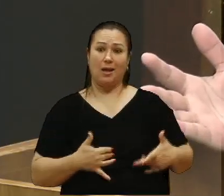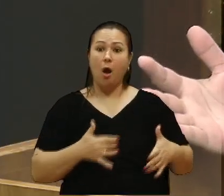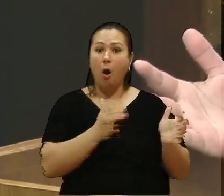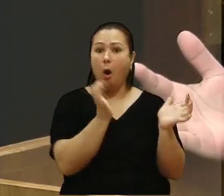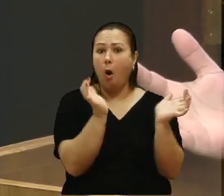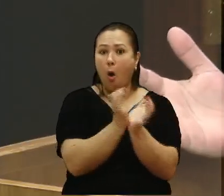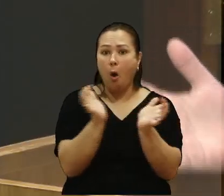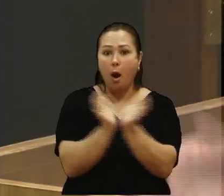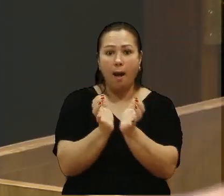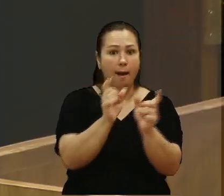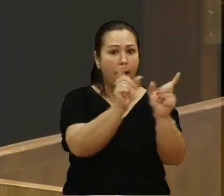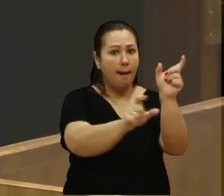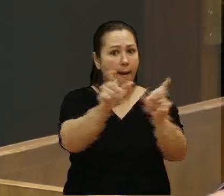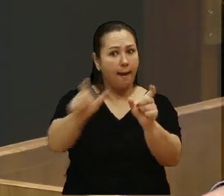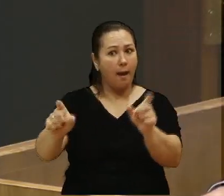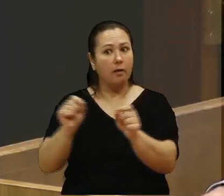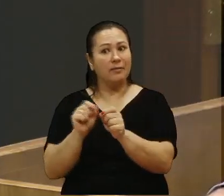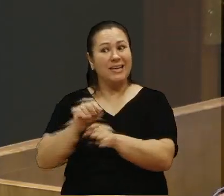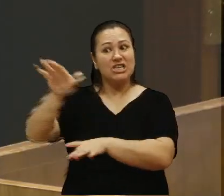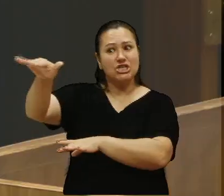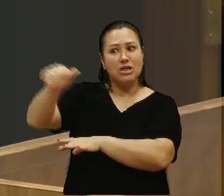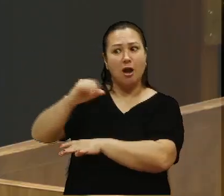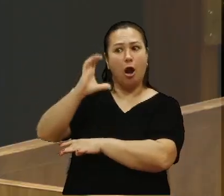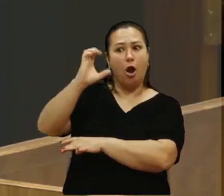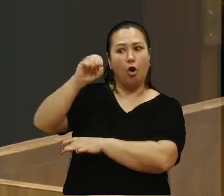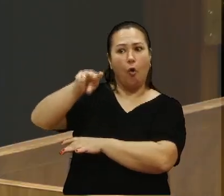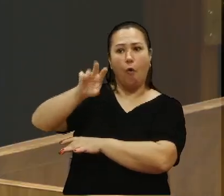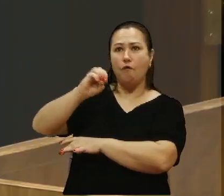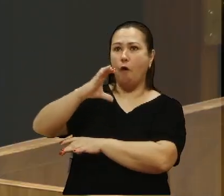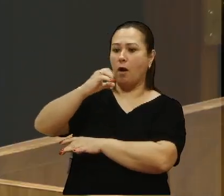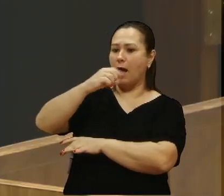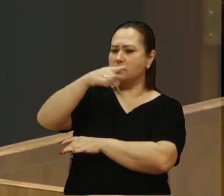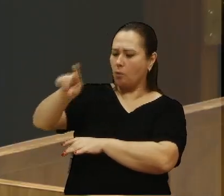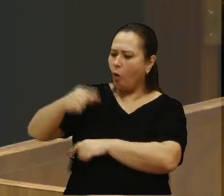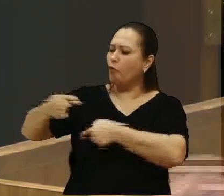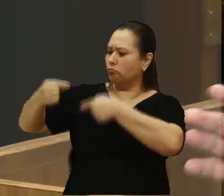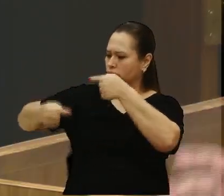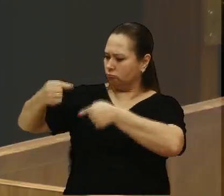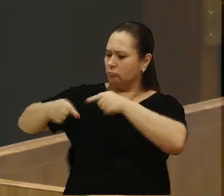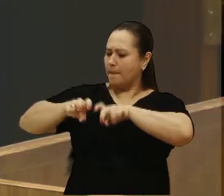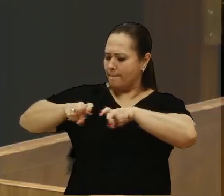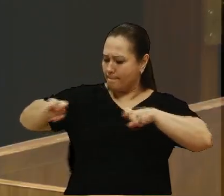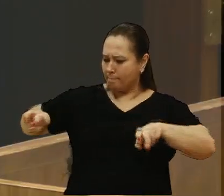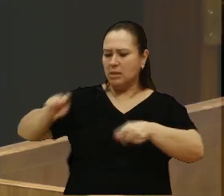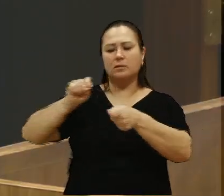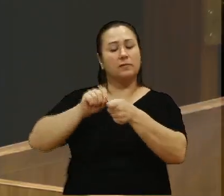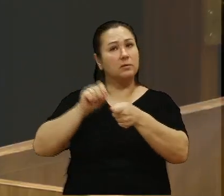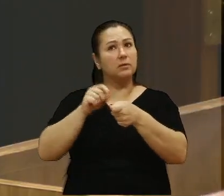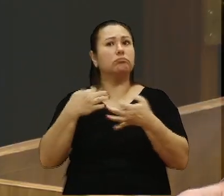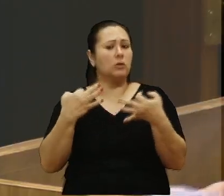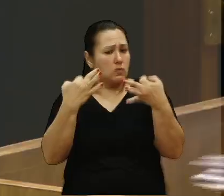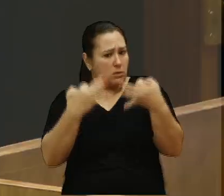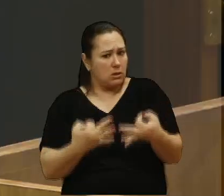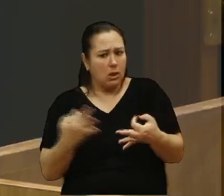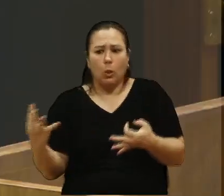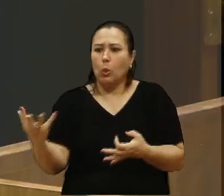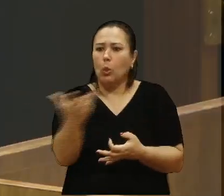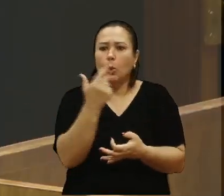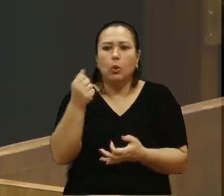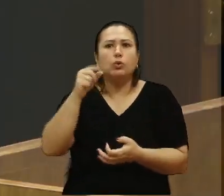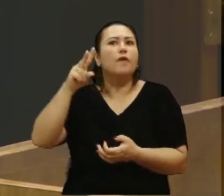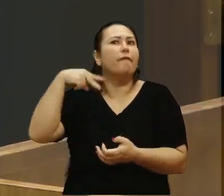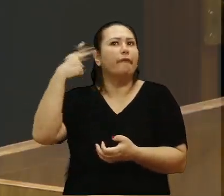não fizerem essa convocação, vou discutir na mesa para que a mesa faça. E eu tenho certeza que todos os vereadores